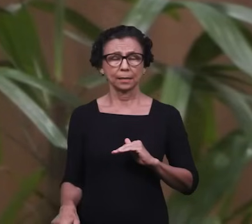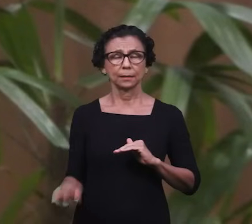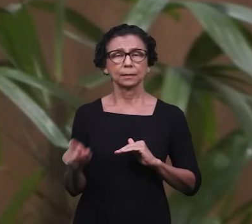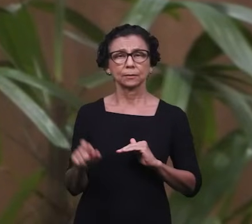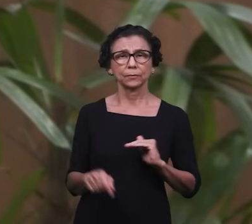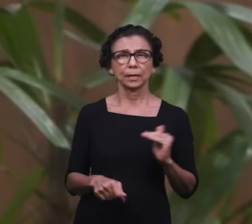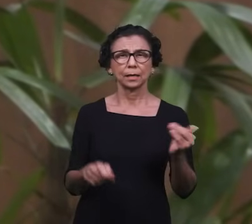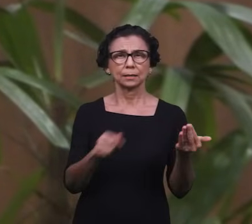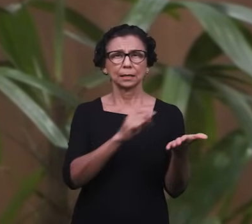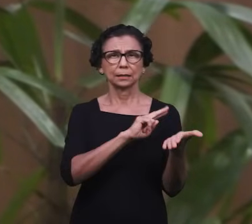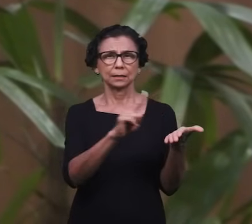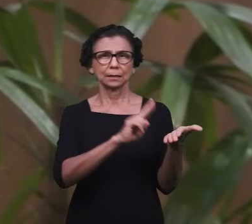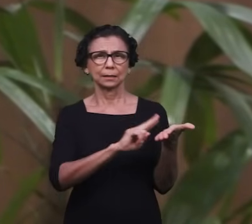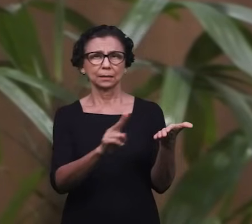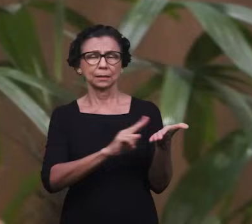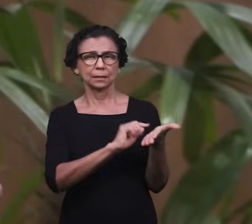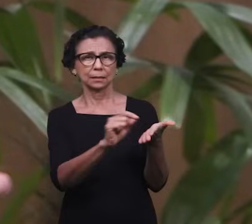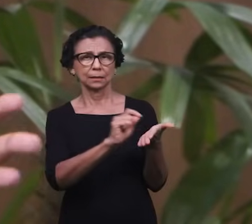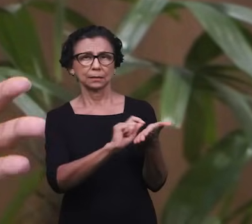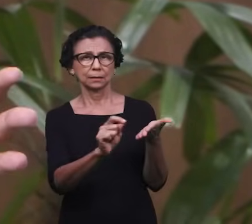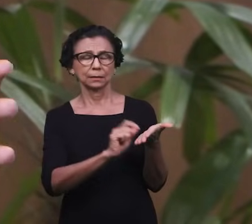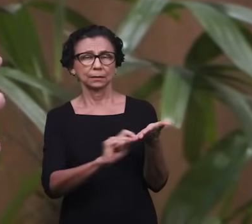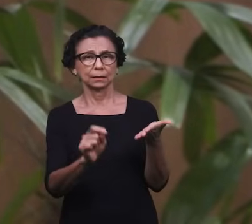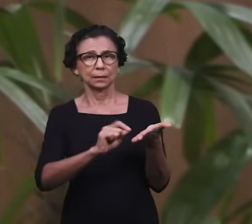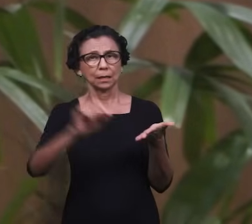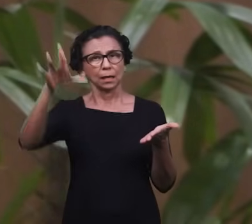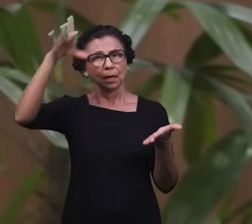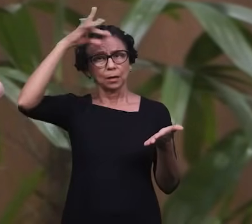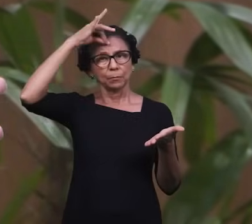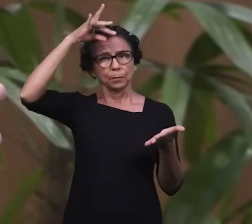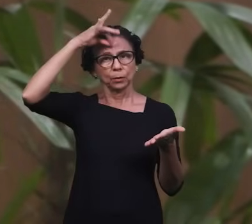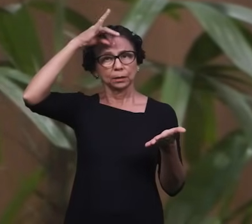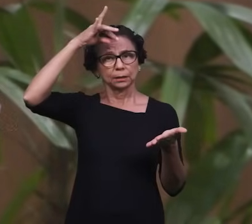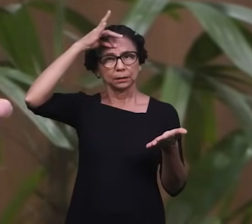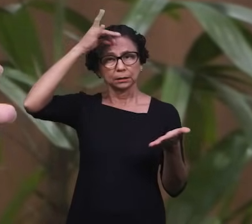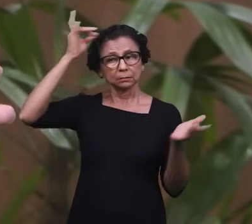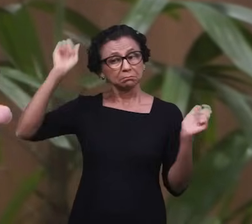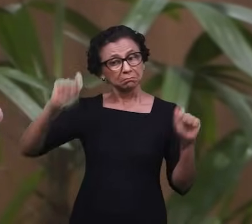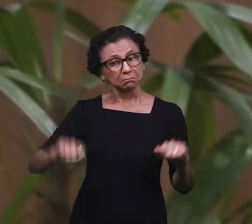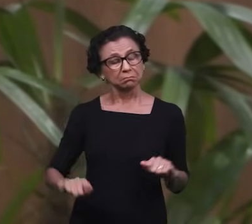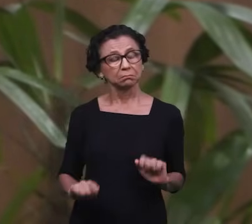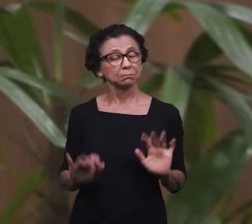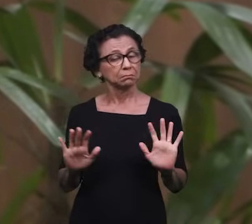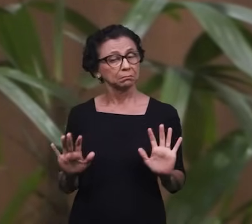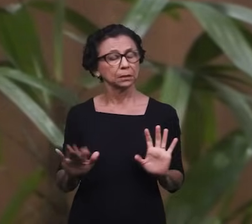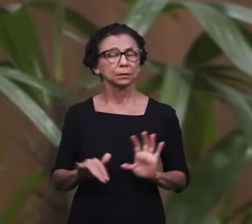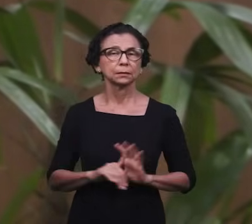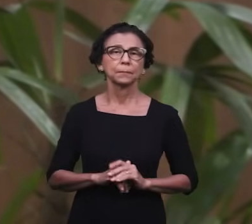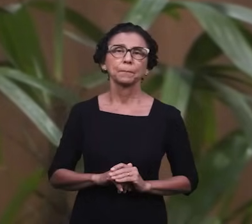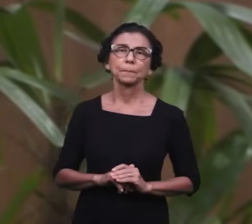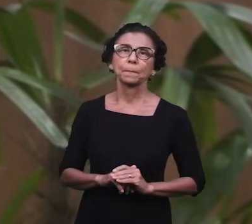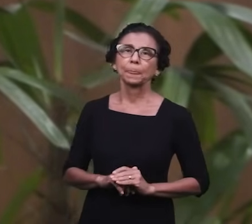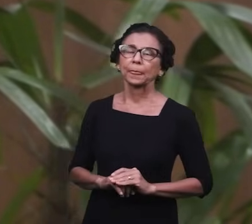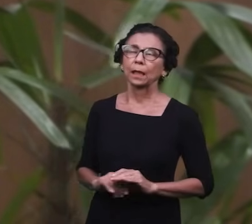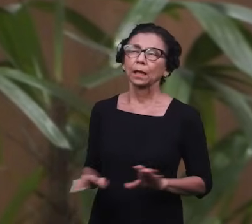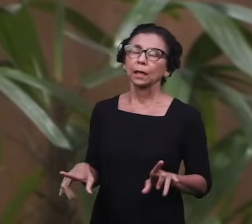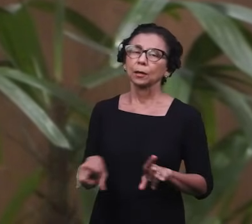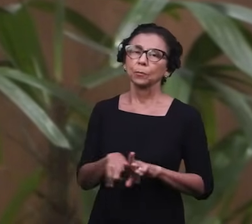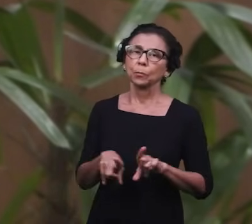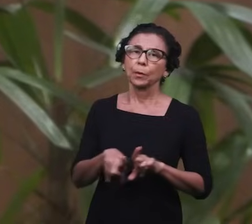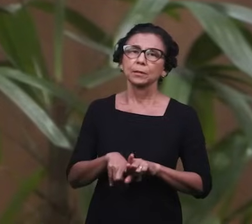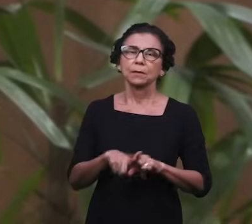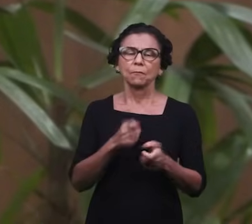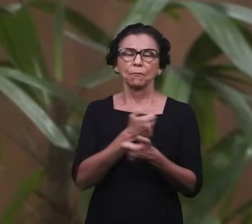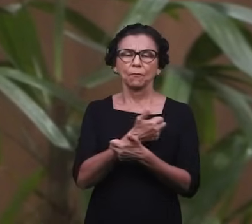não necessariamente é assim. Sim. Então pode ter altas habilidades, comorbidades, por exemplo, o TOD, transtorno